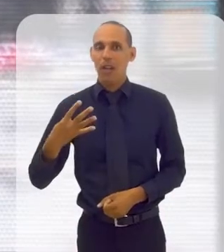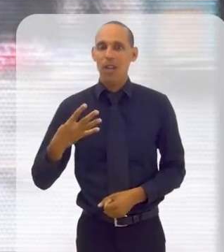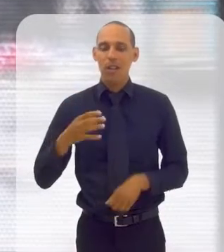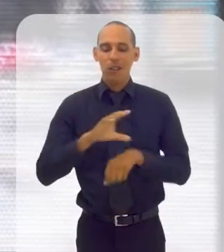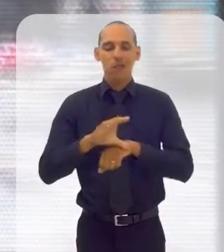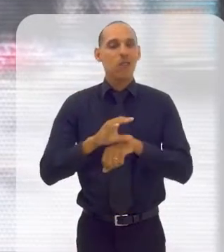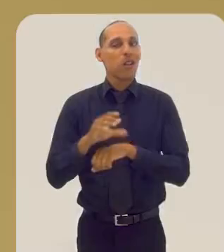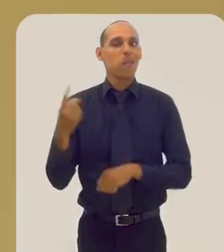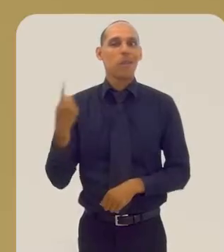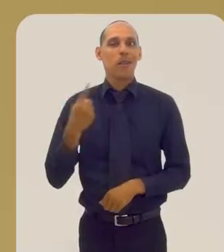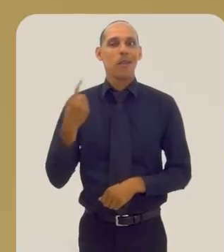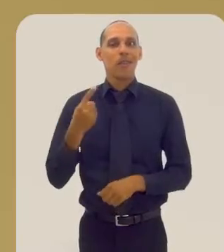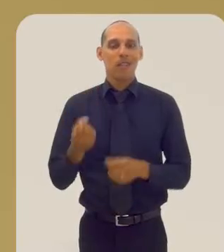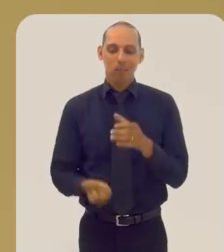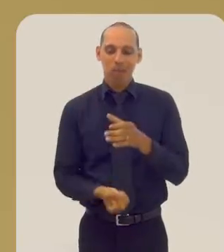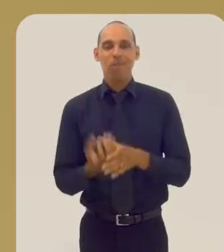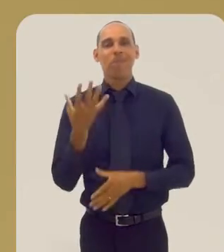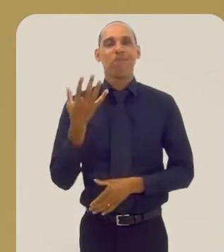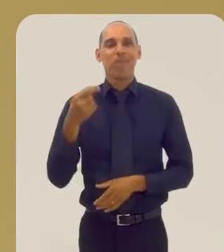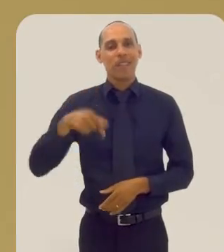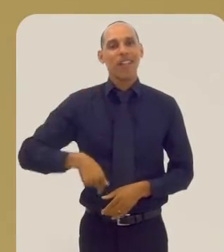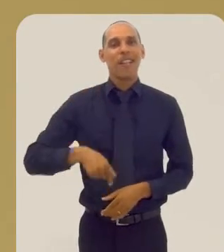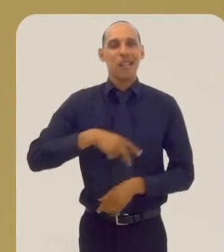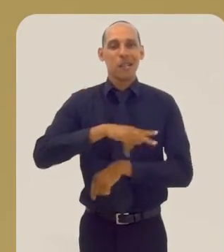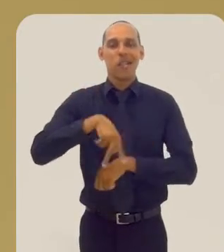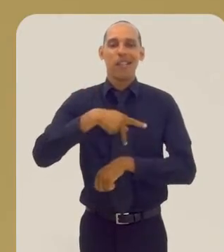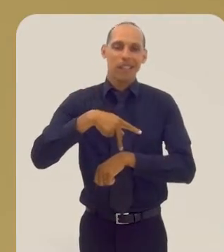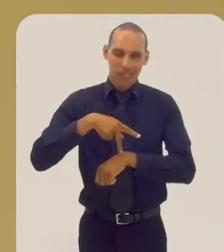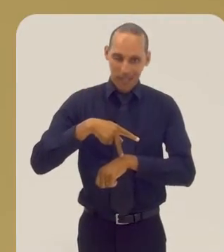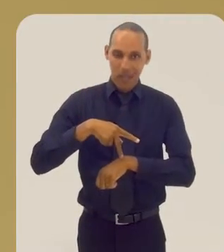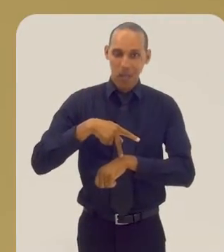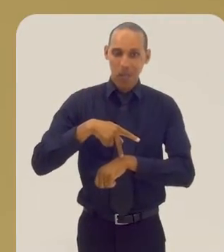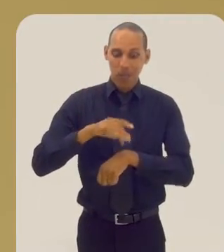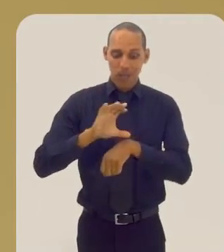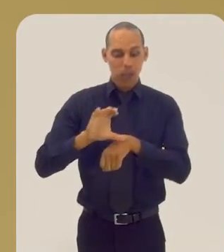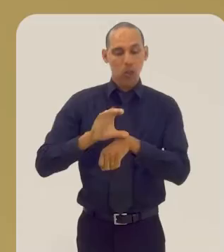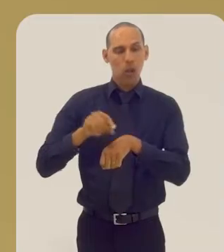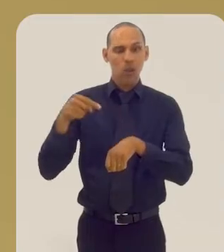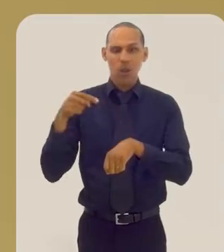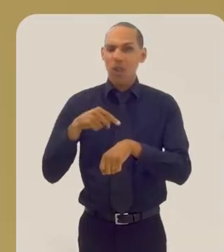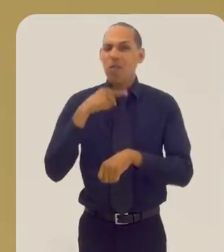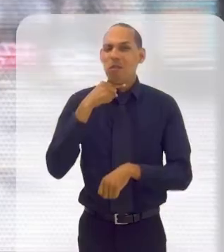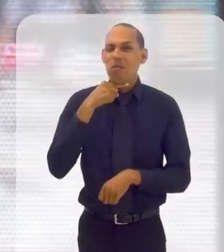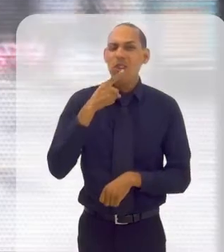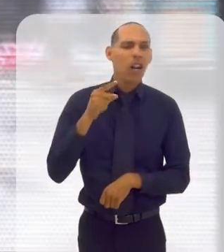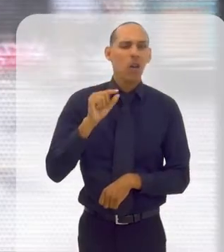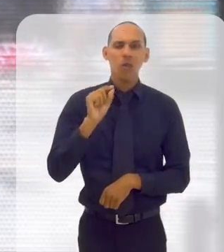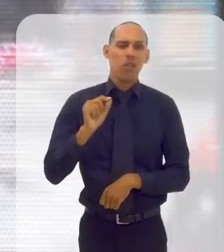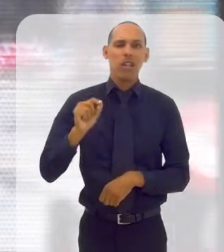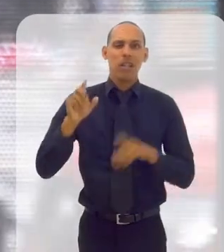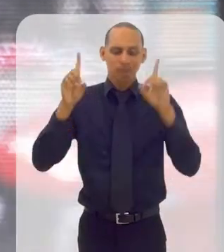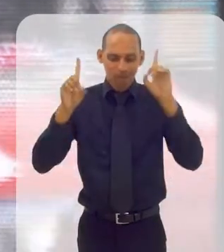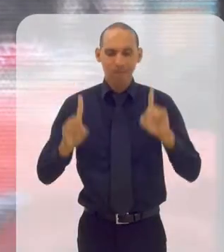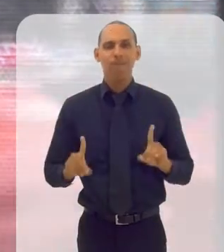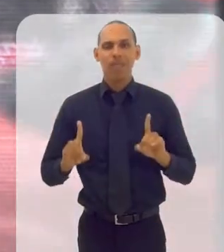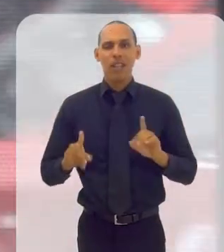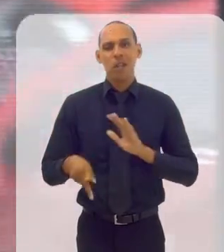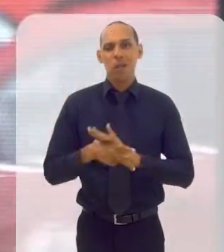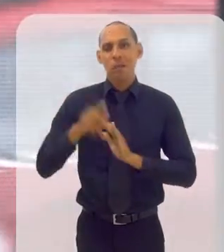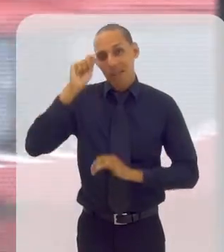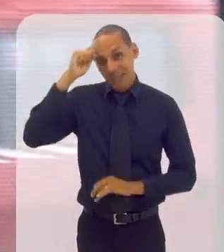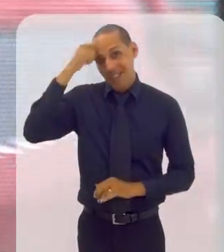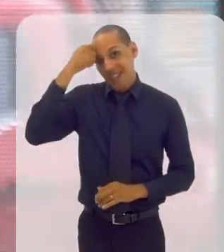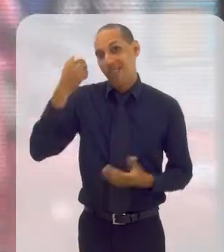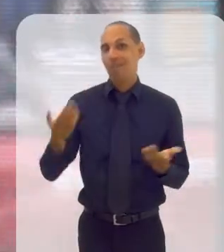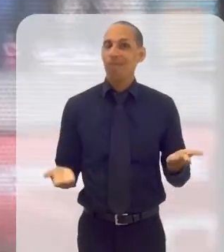1824, a gente vai ter a primeira Constituição que foi criada, né, no nosso país, e essa Constituição ela não vai dar conta de pensar os direitos